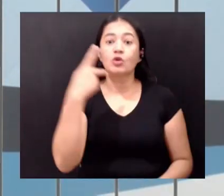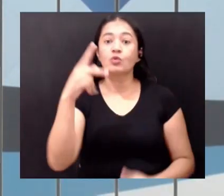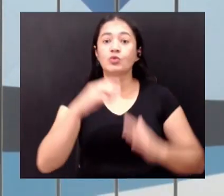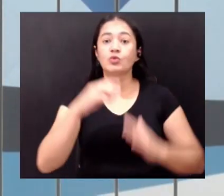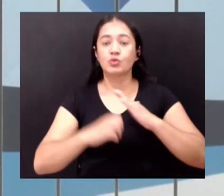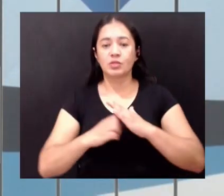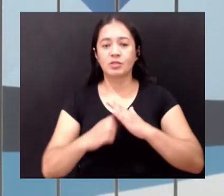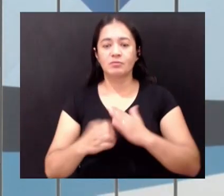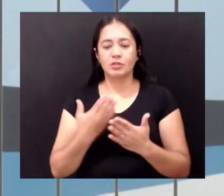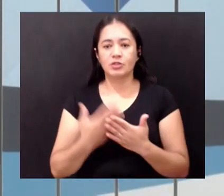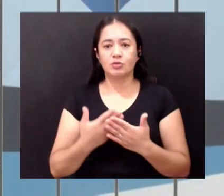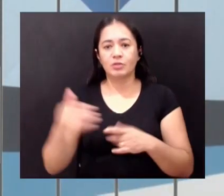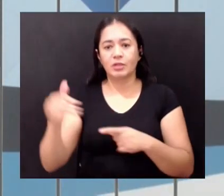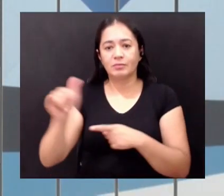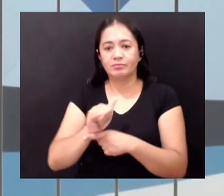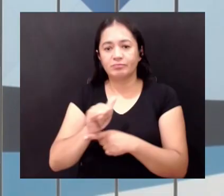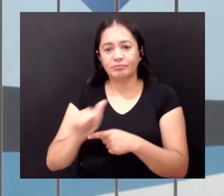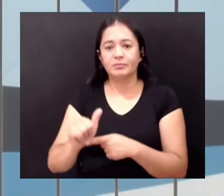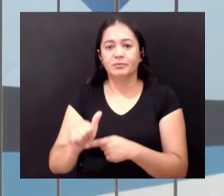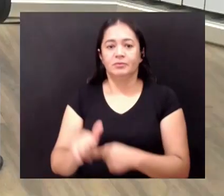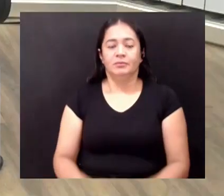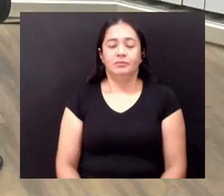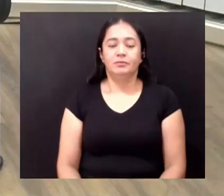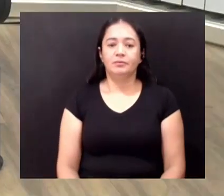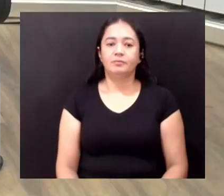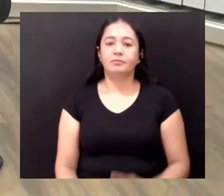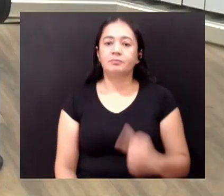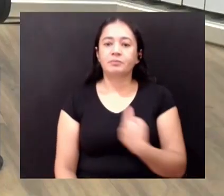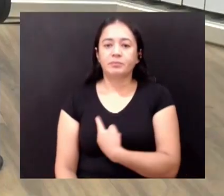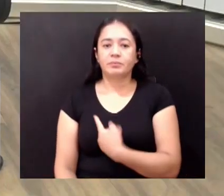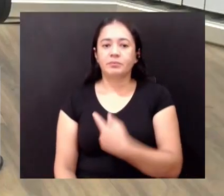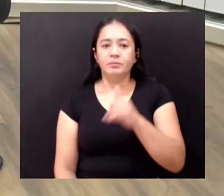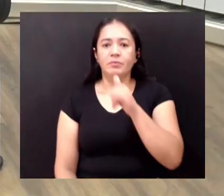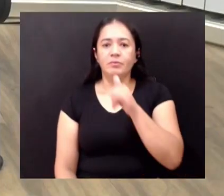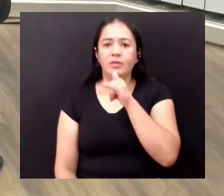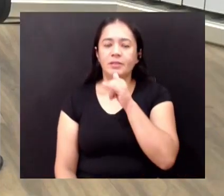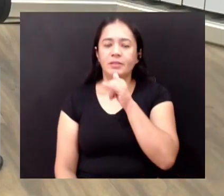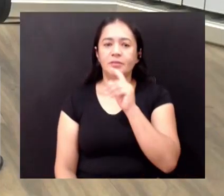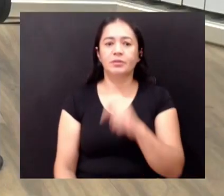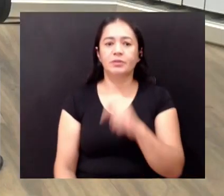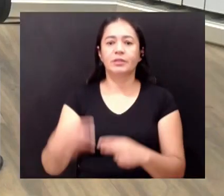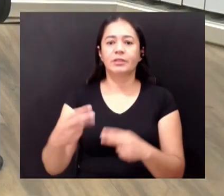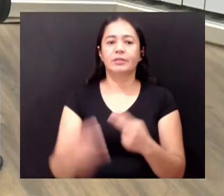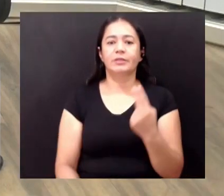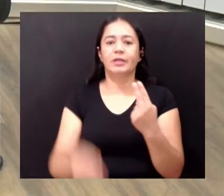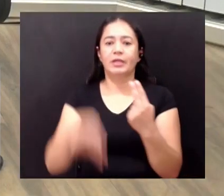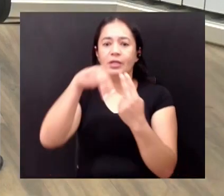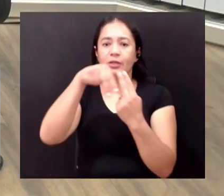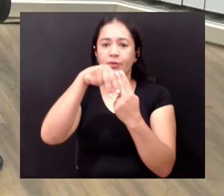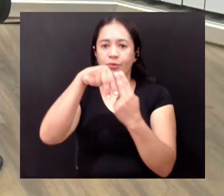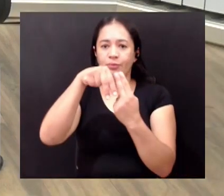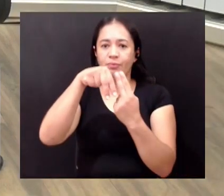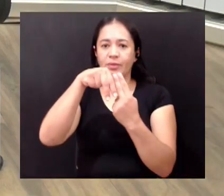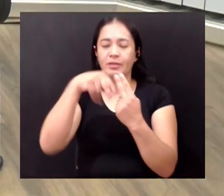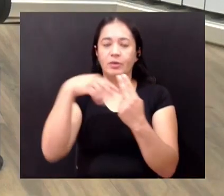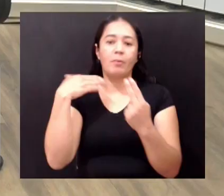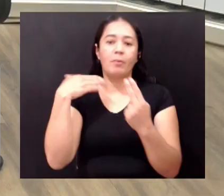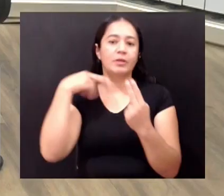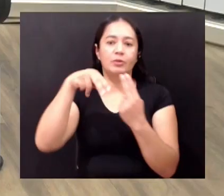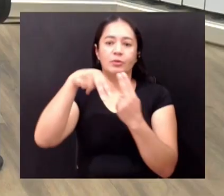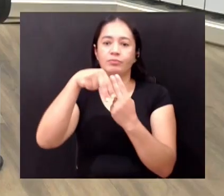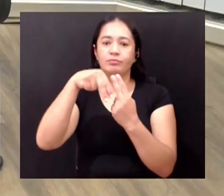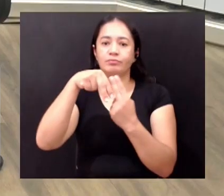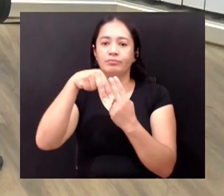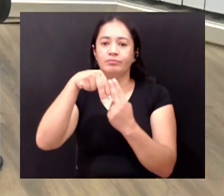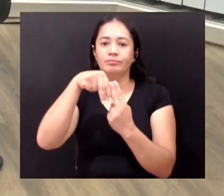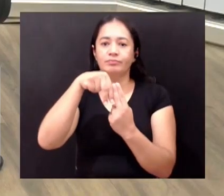disso. A gente tem um exemplo que é da Nubank. Eles já estão num outro olhar, né? Eles